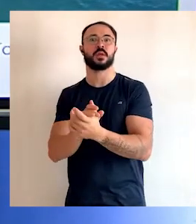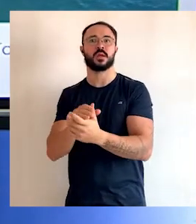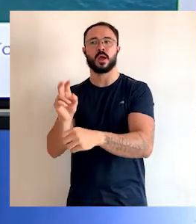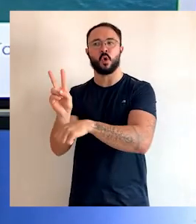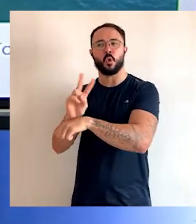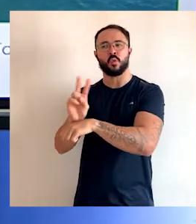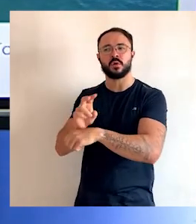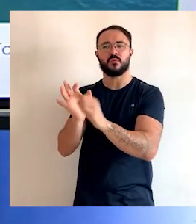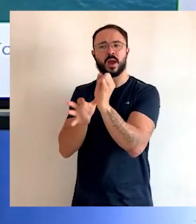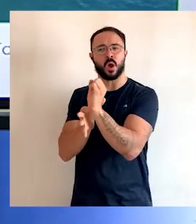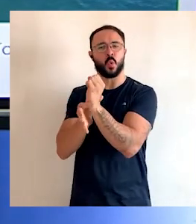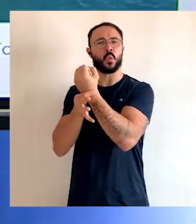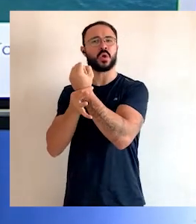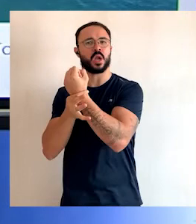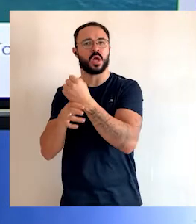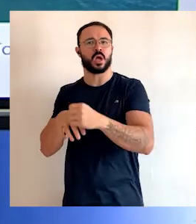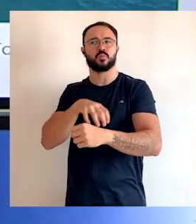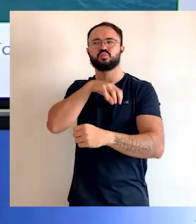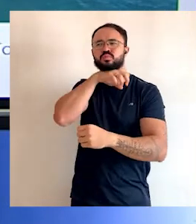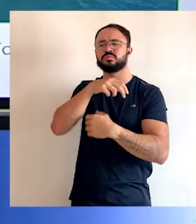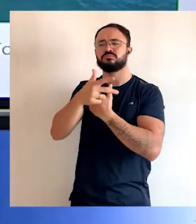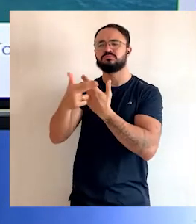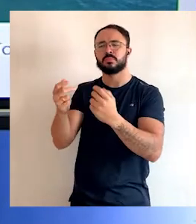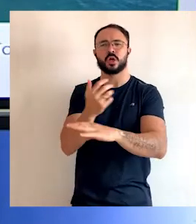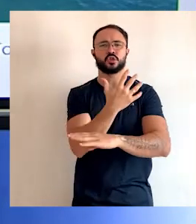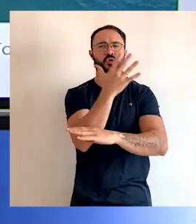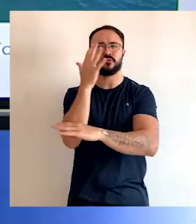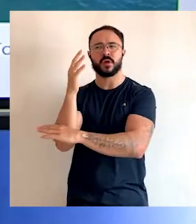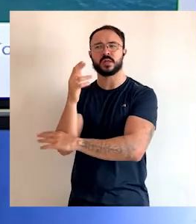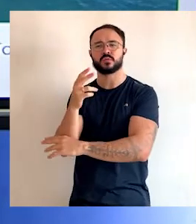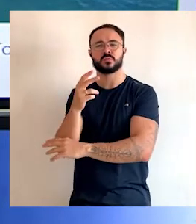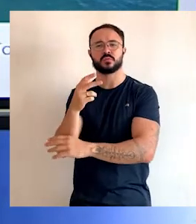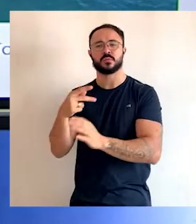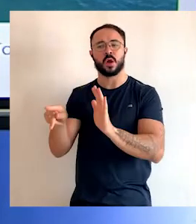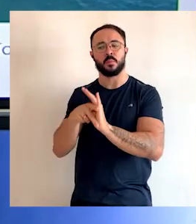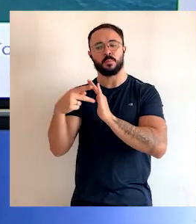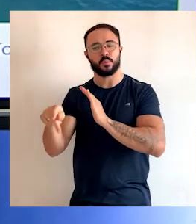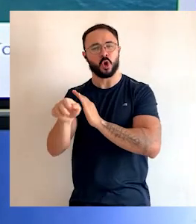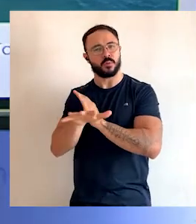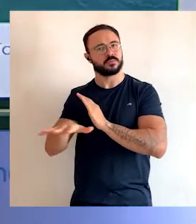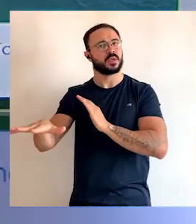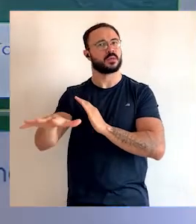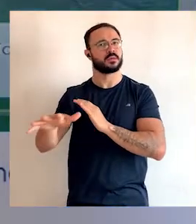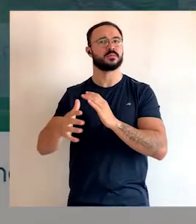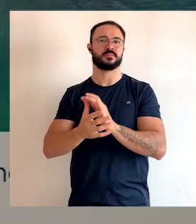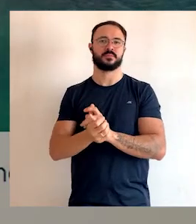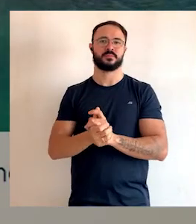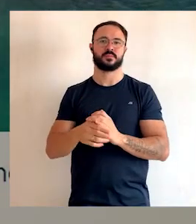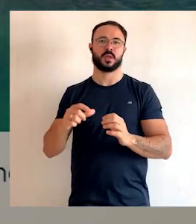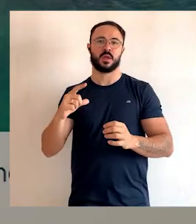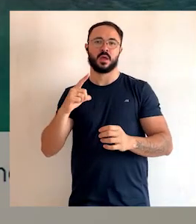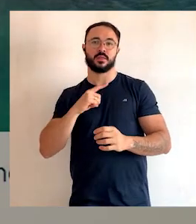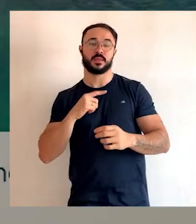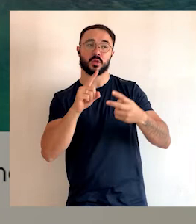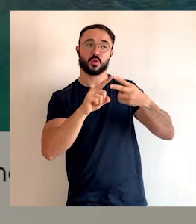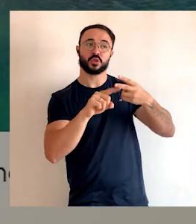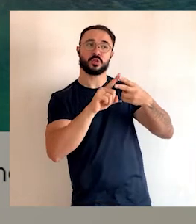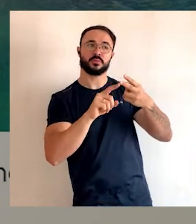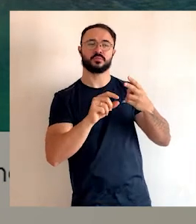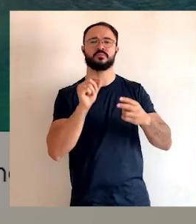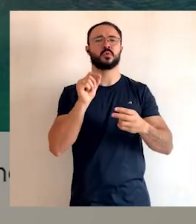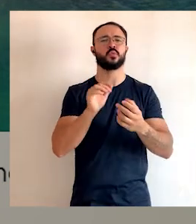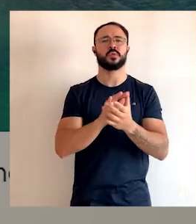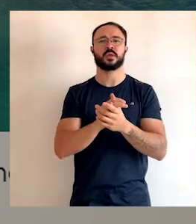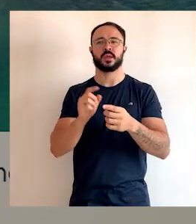diz, preservação, exploração sustentável. Existem dois tipos de unidade de conservação, a chamada de proteção integral, elas são